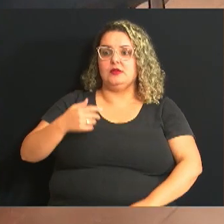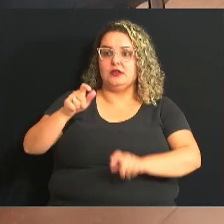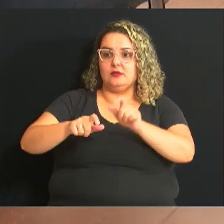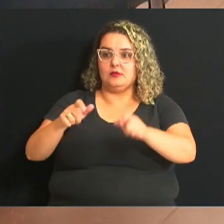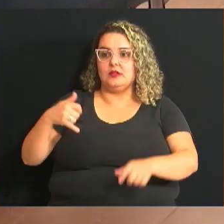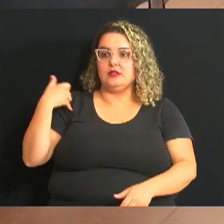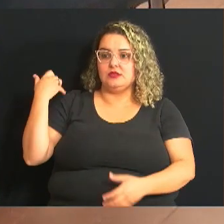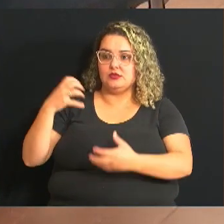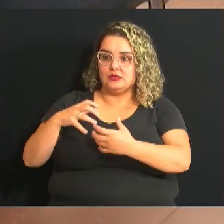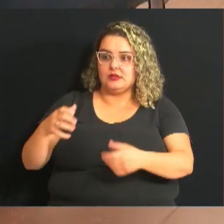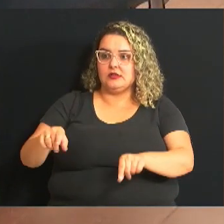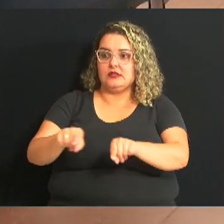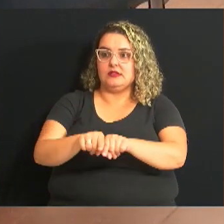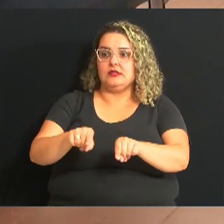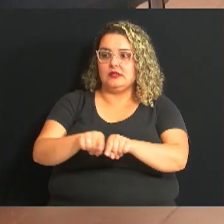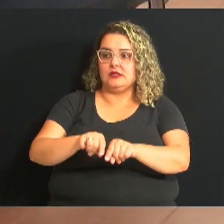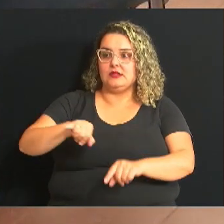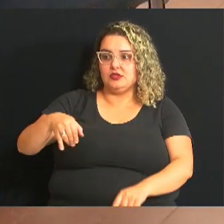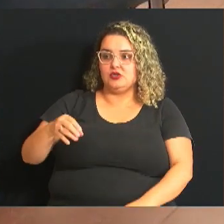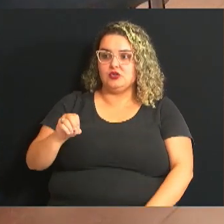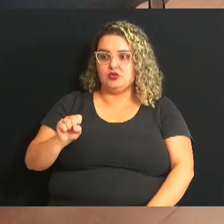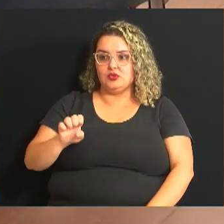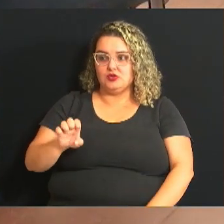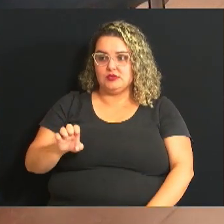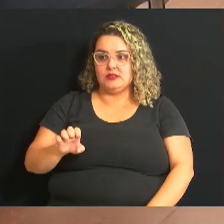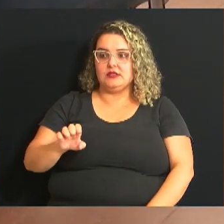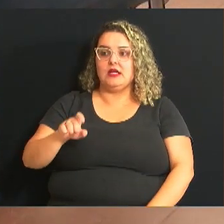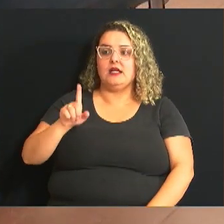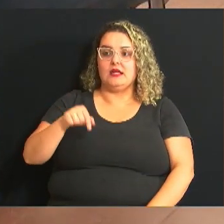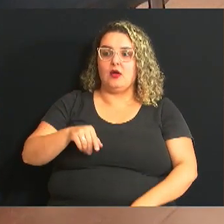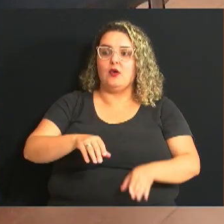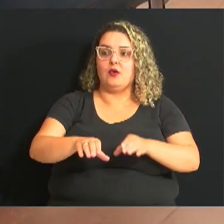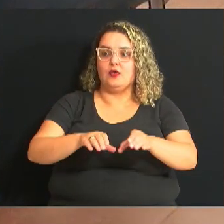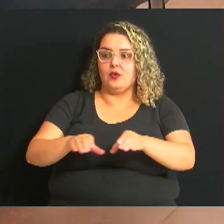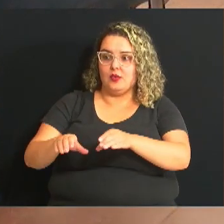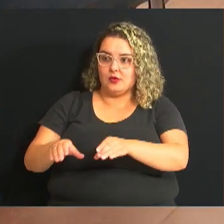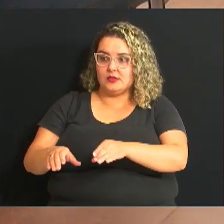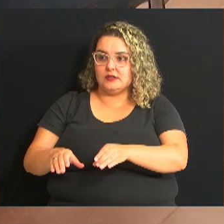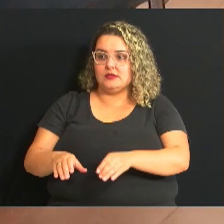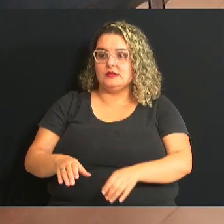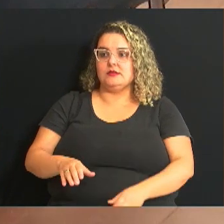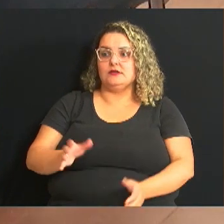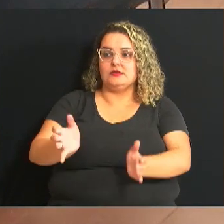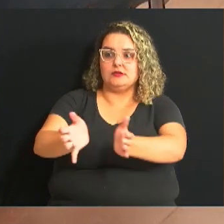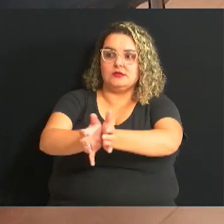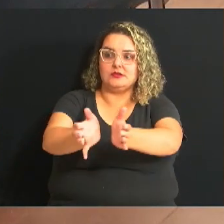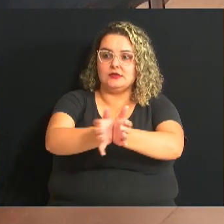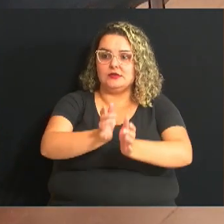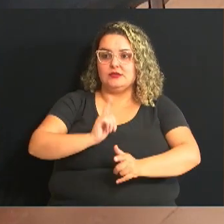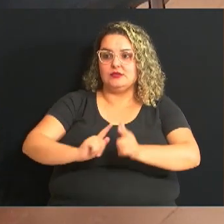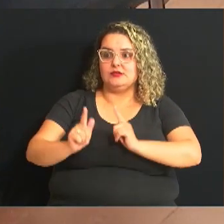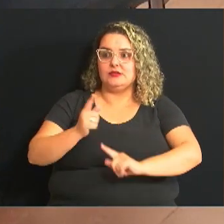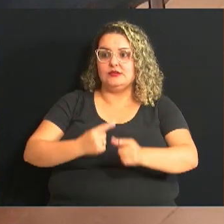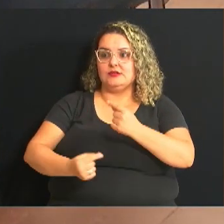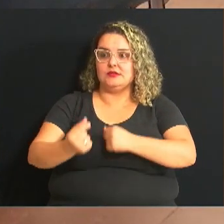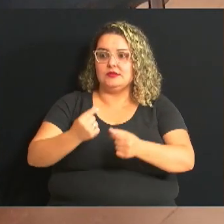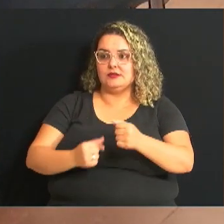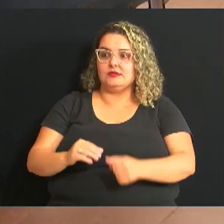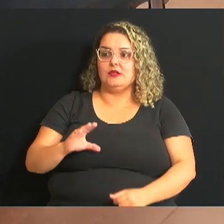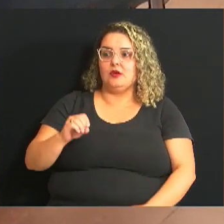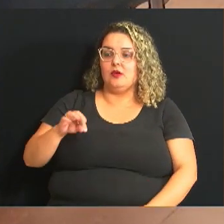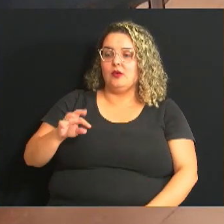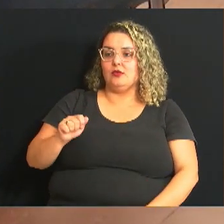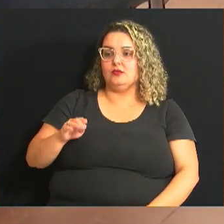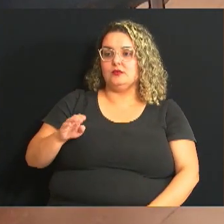também para o José Aparecido Rocha, que é o coordenador departamental de gestão financeira e contábil